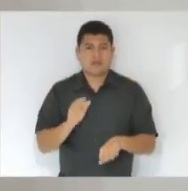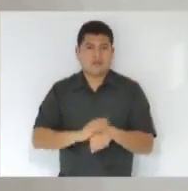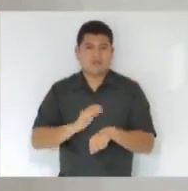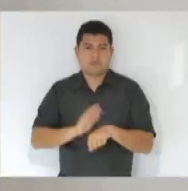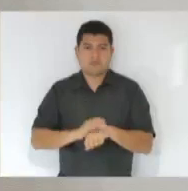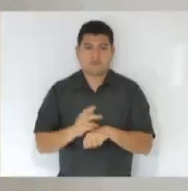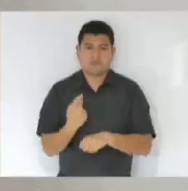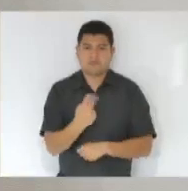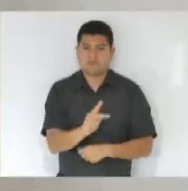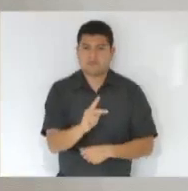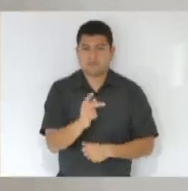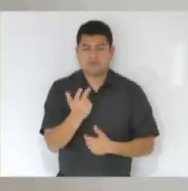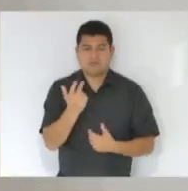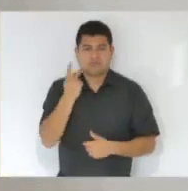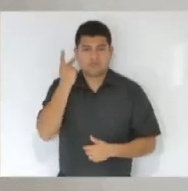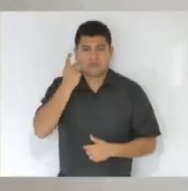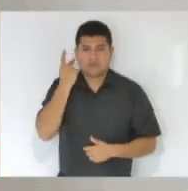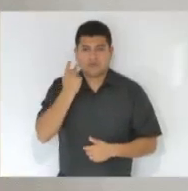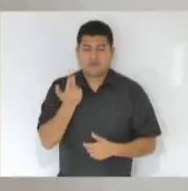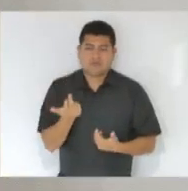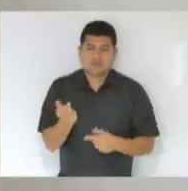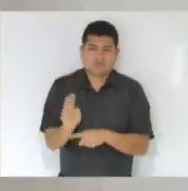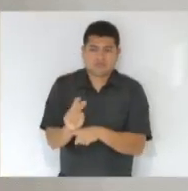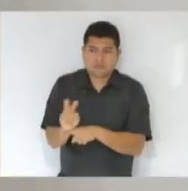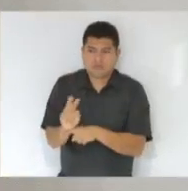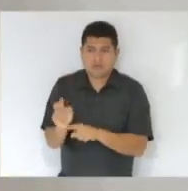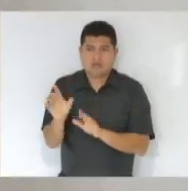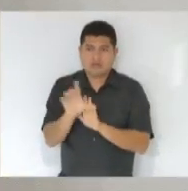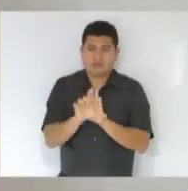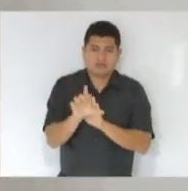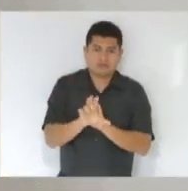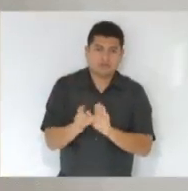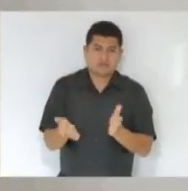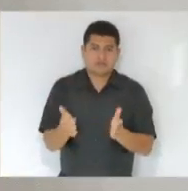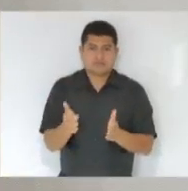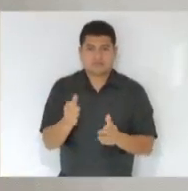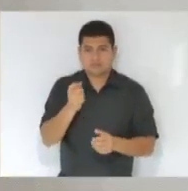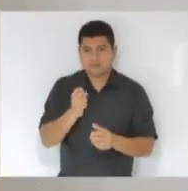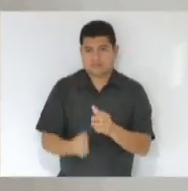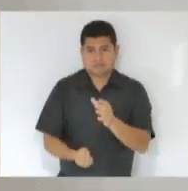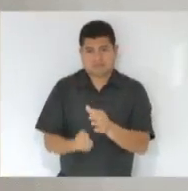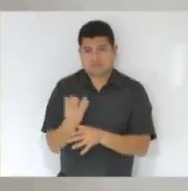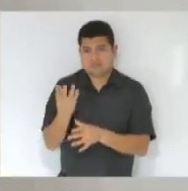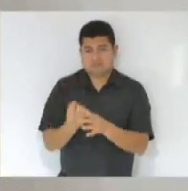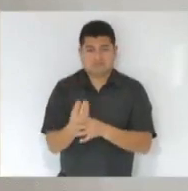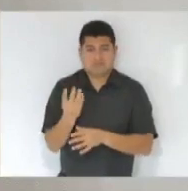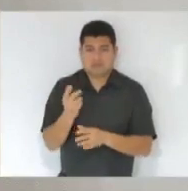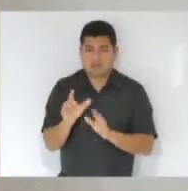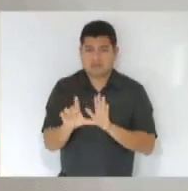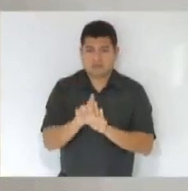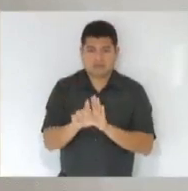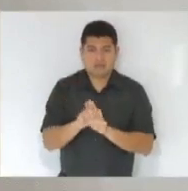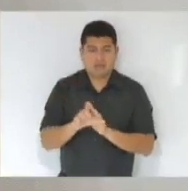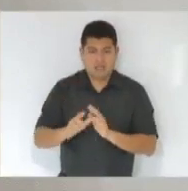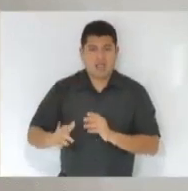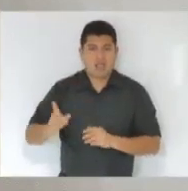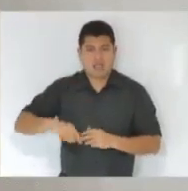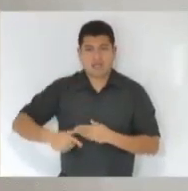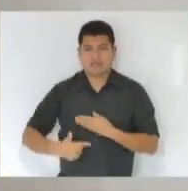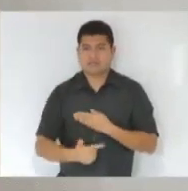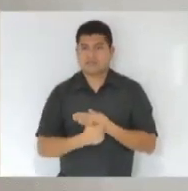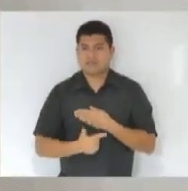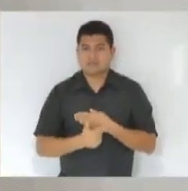sejam fiscalizar, legislar, enfim, esse é o papel do parlamento brasileiro, seja na